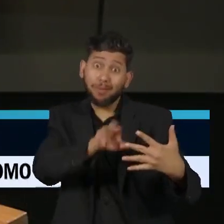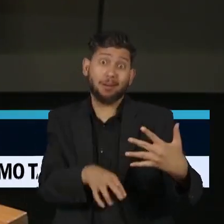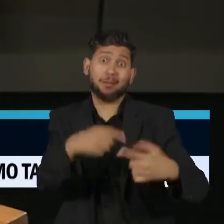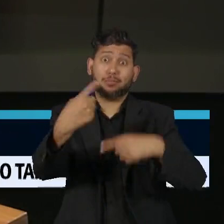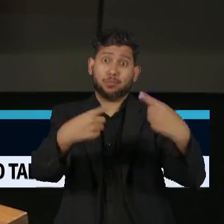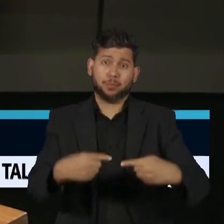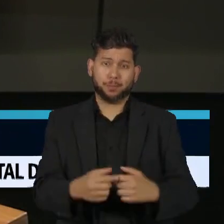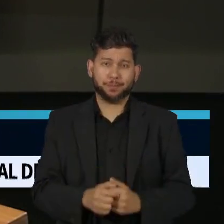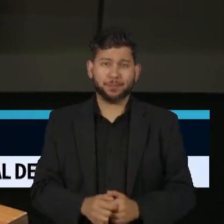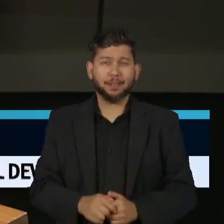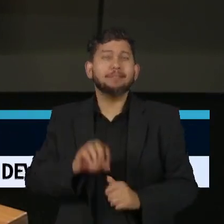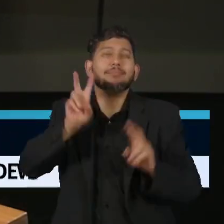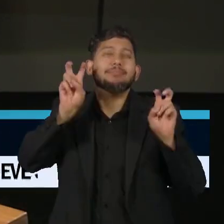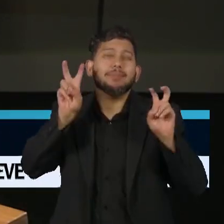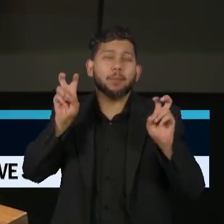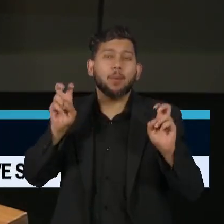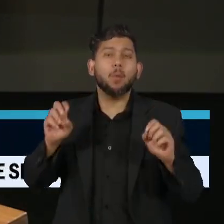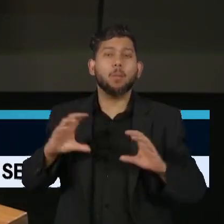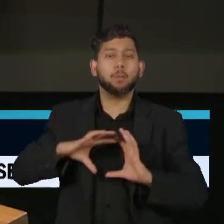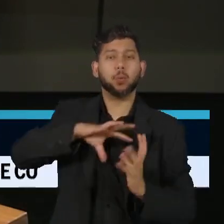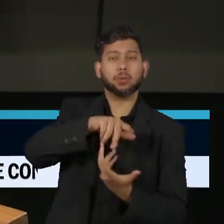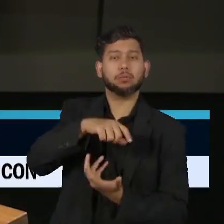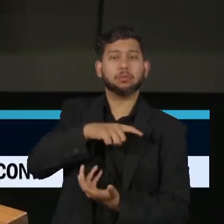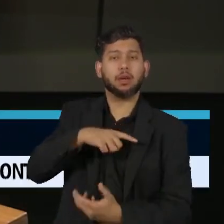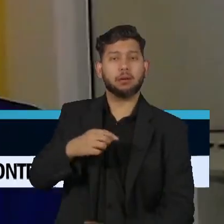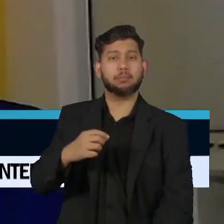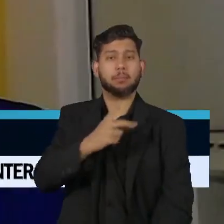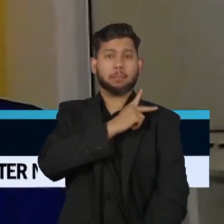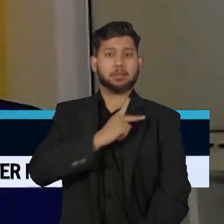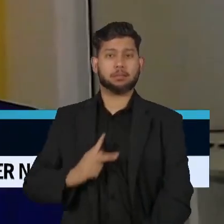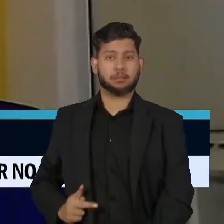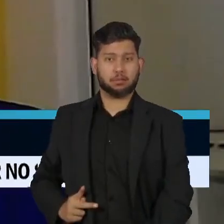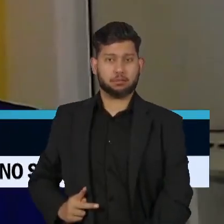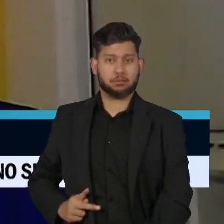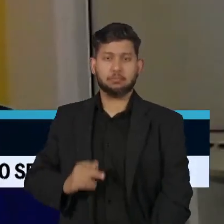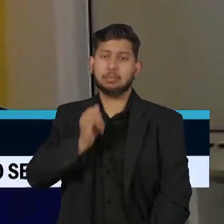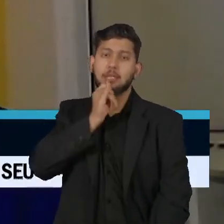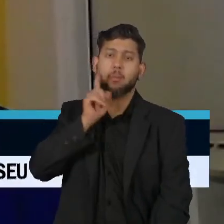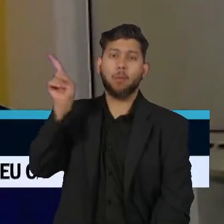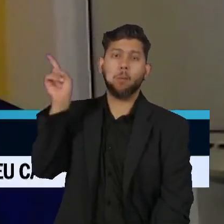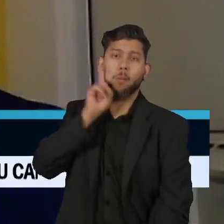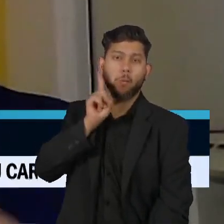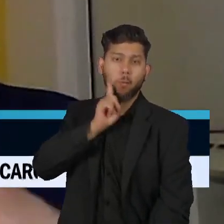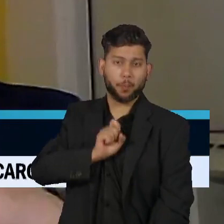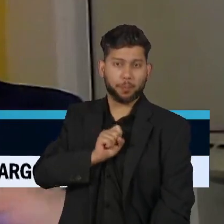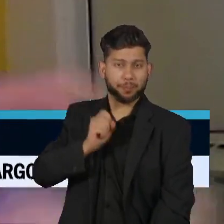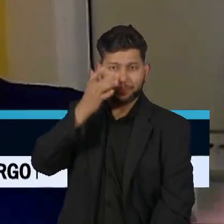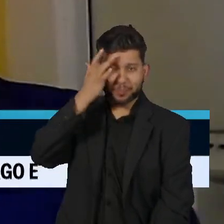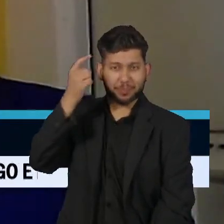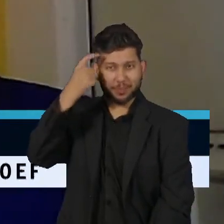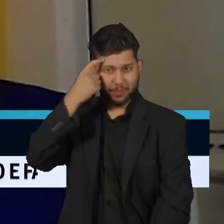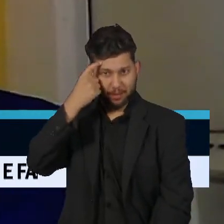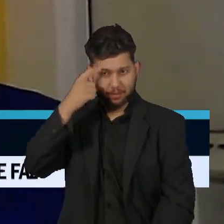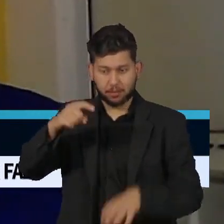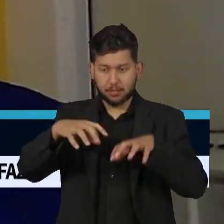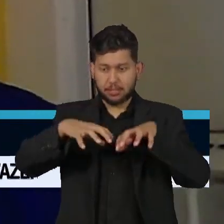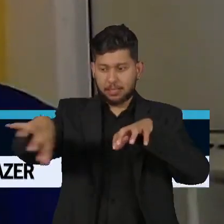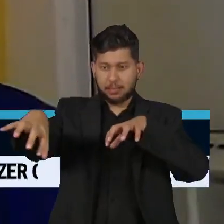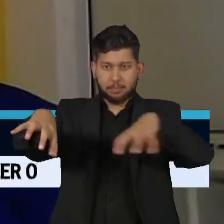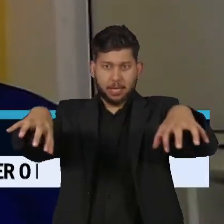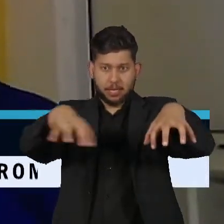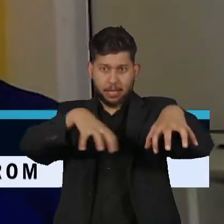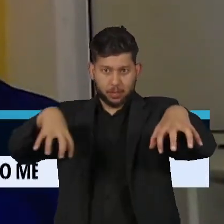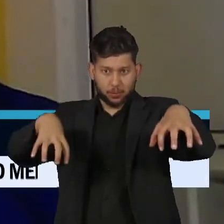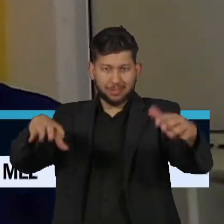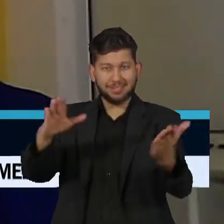gente pensa em presidencialismo, a gente pensa no que acontece nos Estados Unidos. Né? Ela tem essa ideia de que é preciso que os poderes estejam